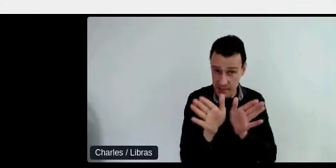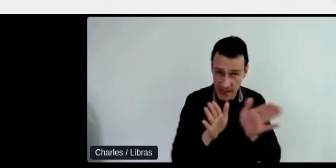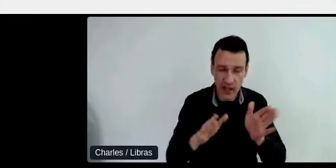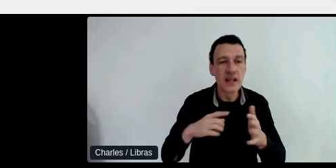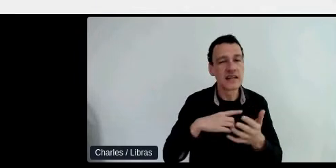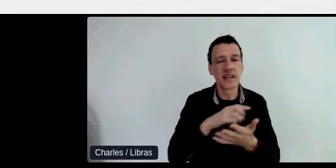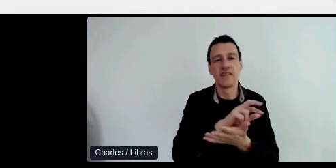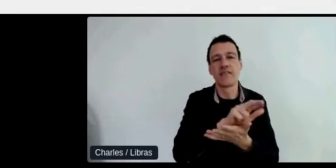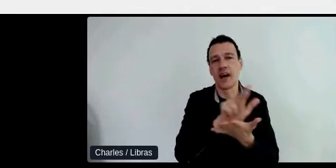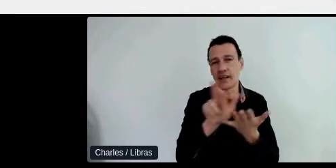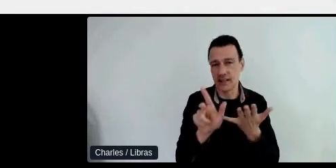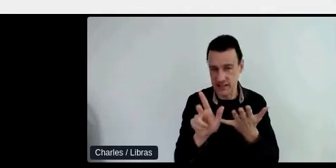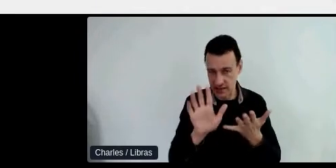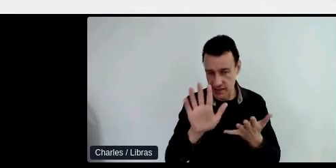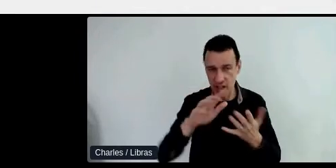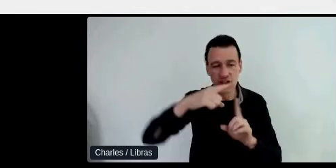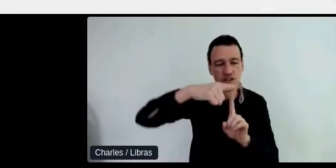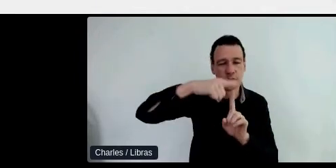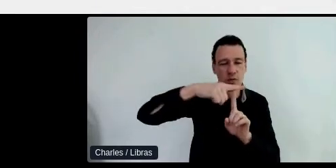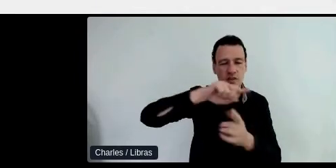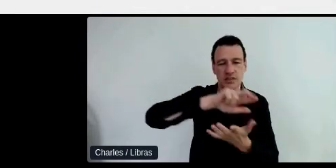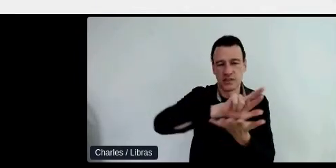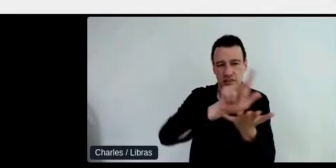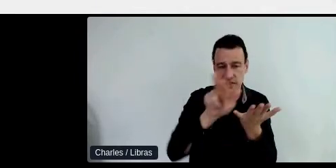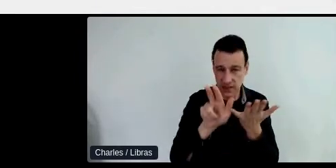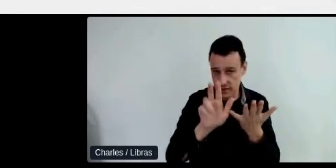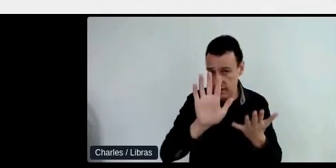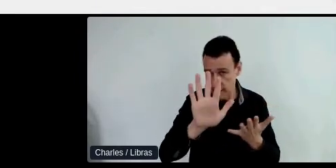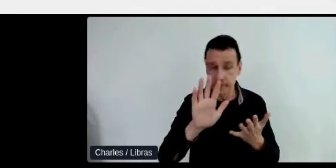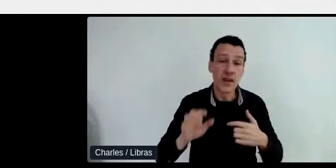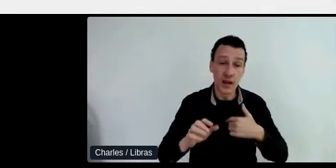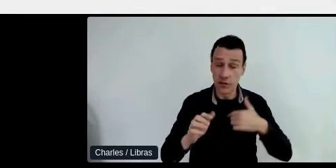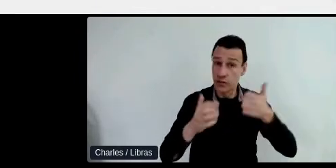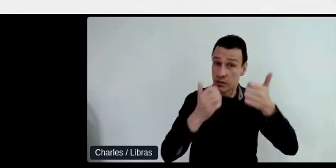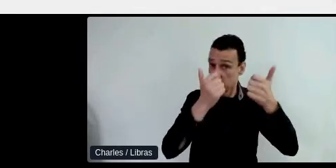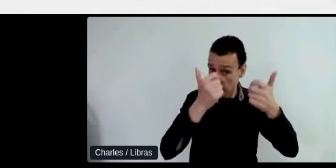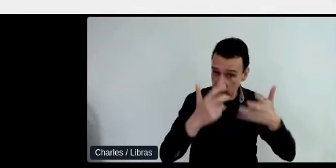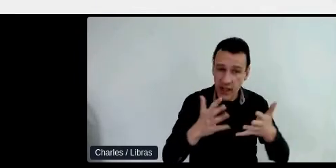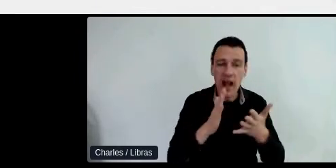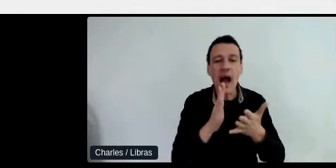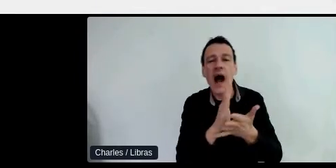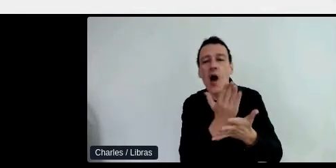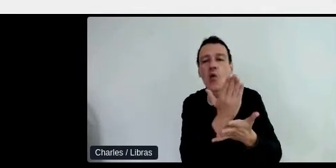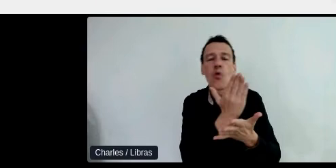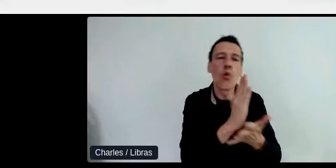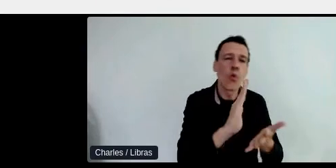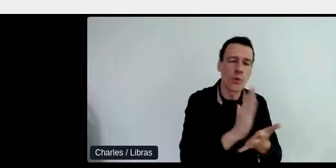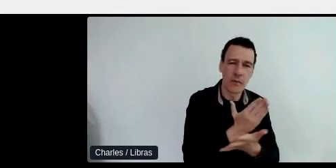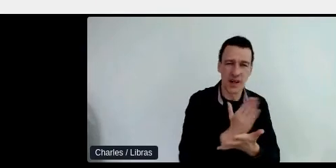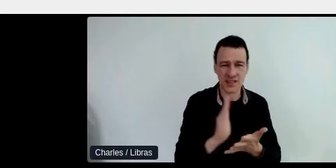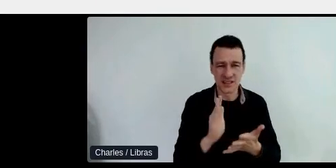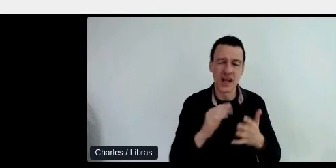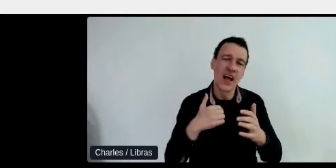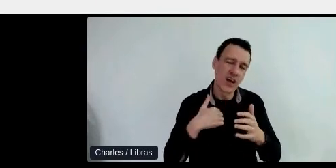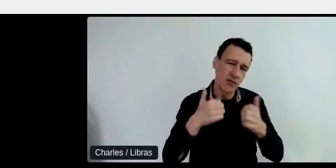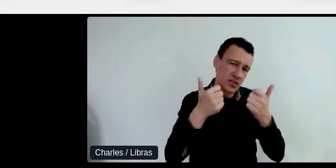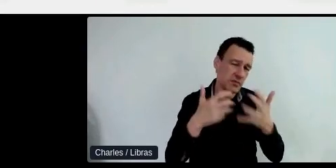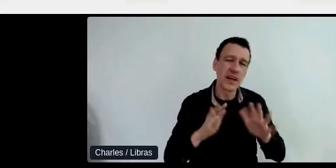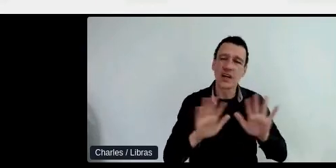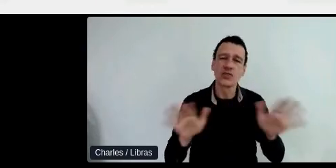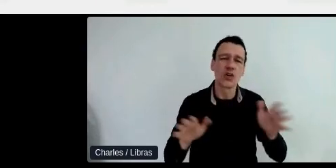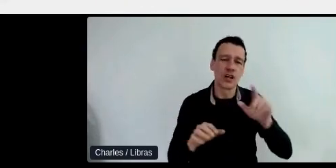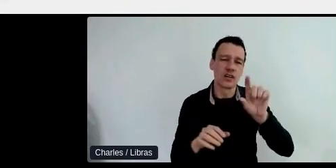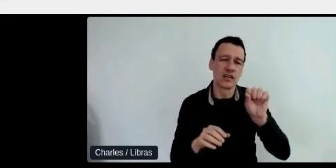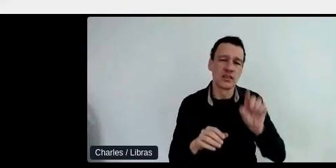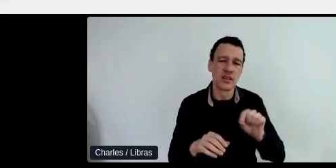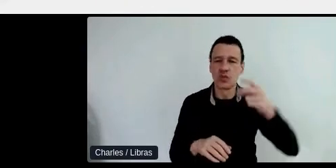Eu vou falar aqui citar apenas com mais detalhes, duas, mas as outras